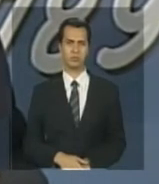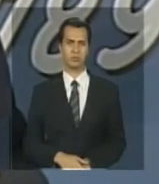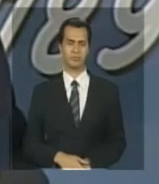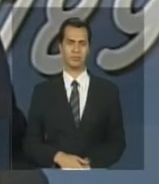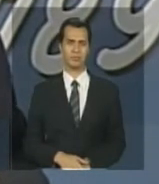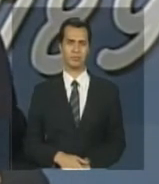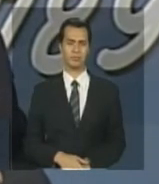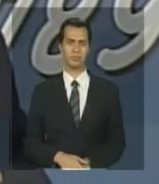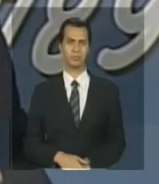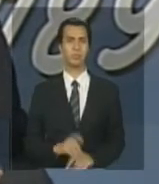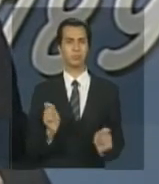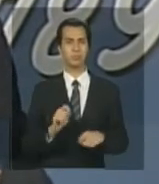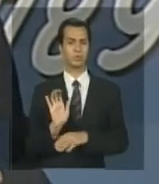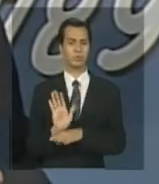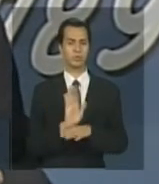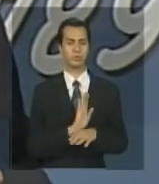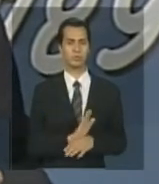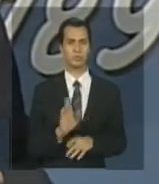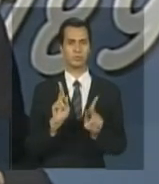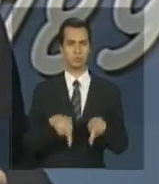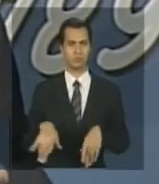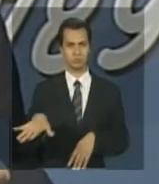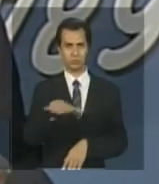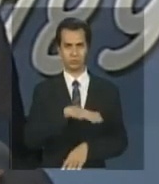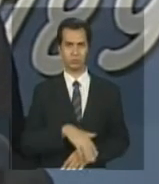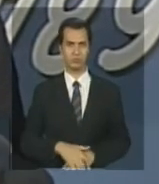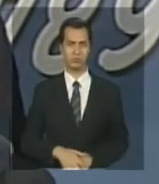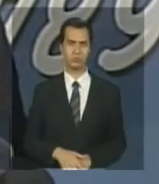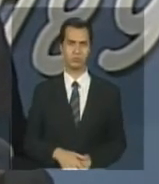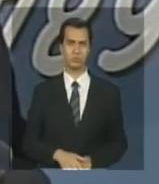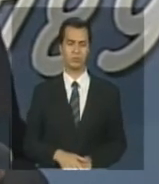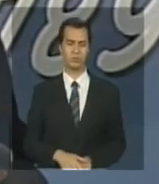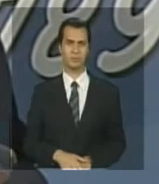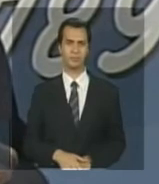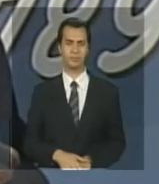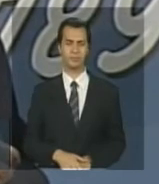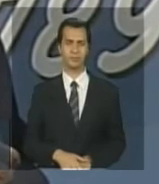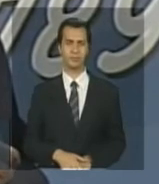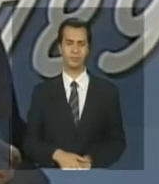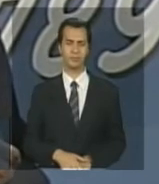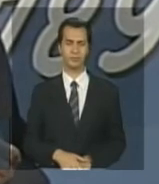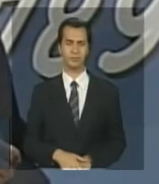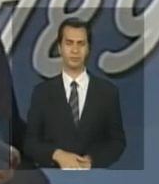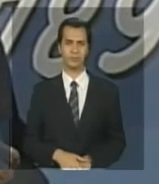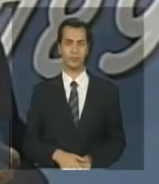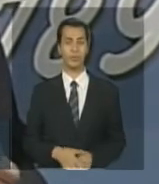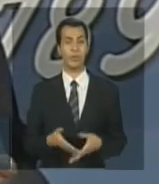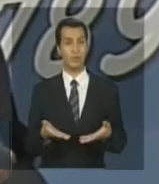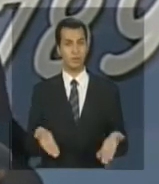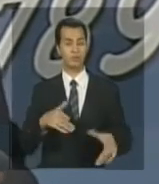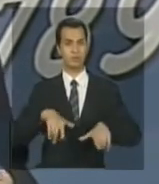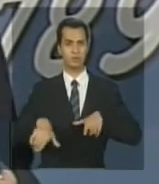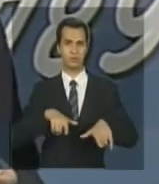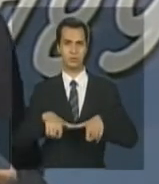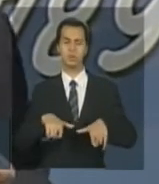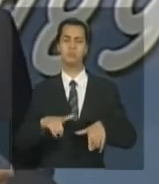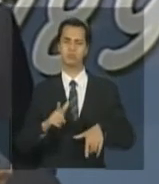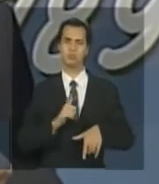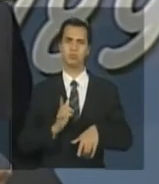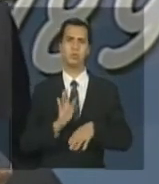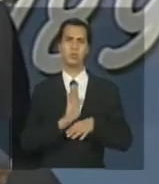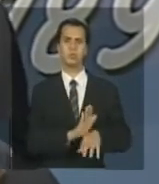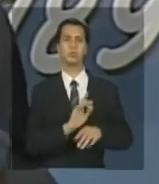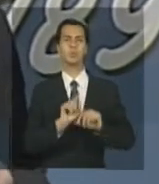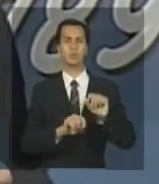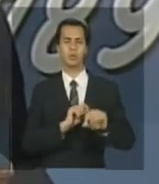situação de calamidade ou de emergência Essa é uma das iniciativas que atende